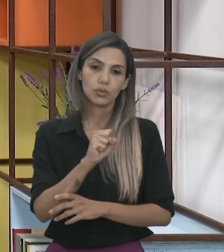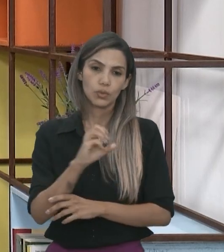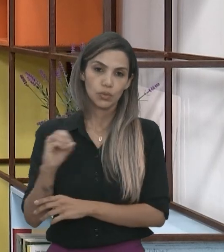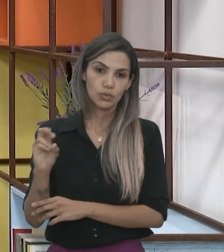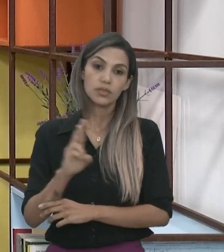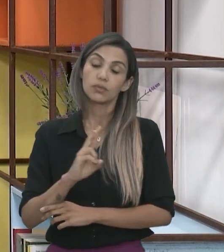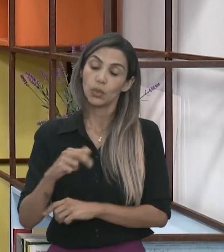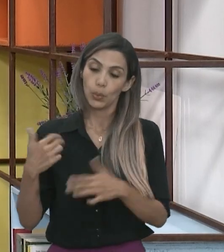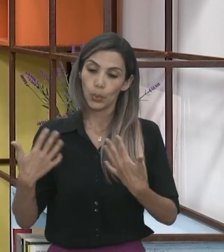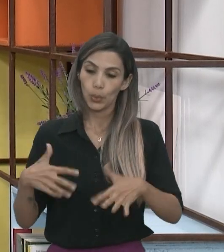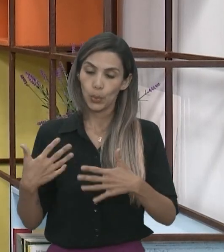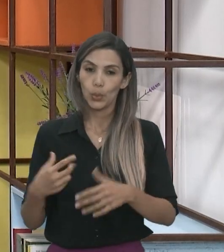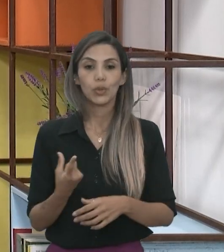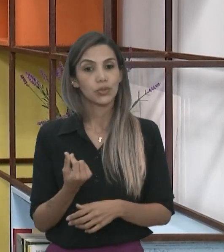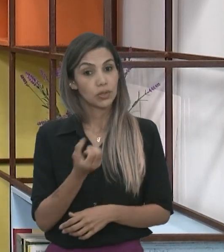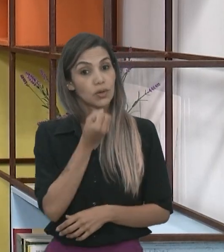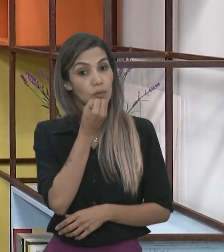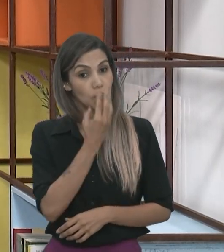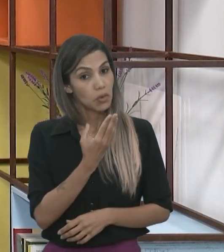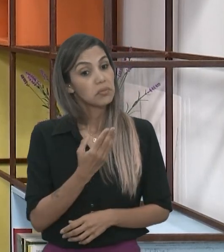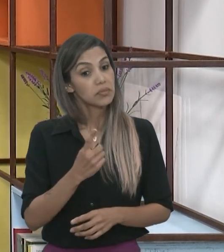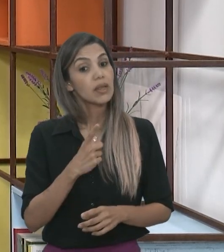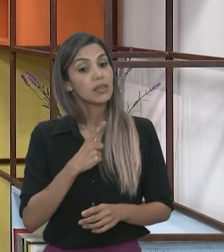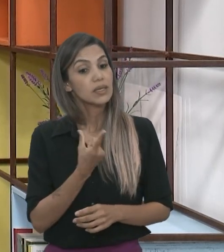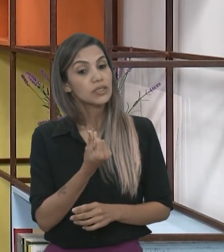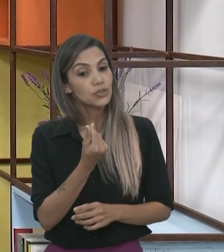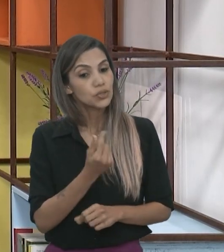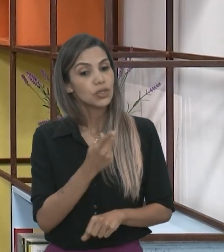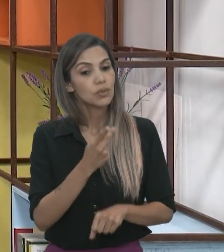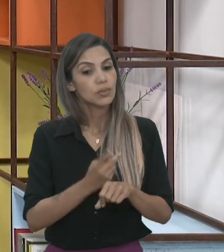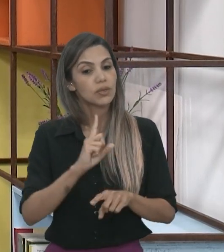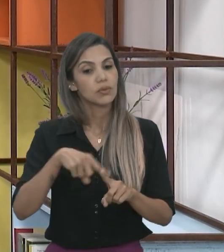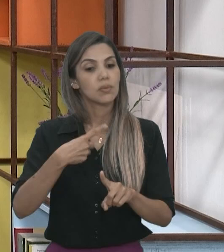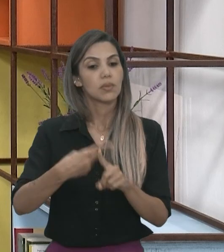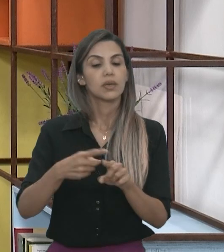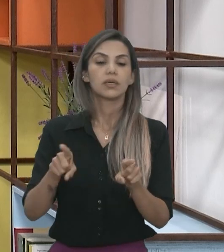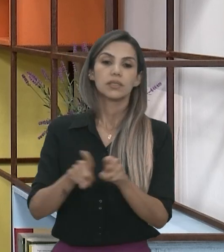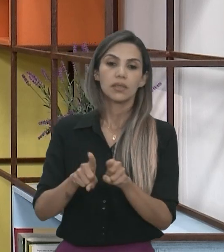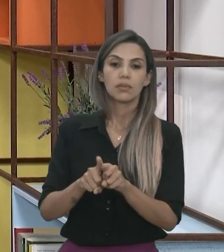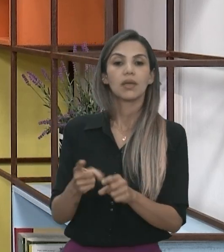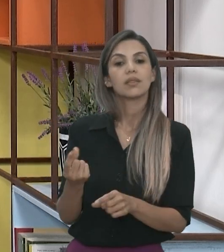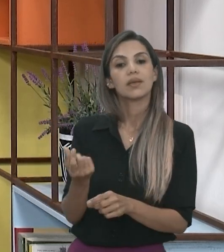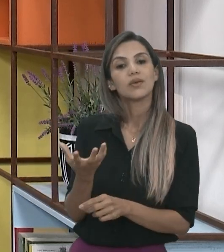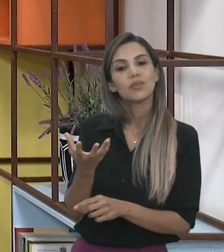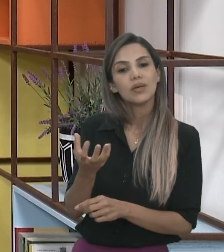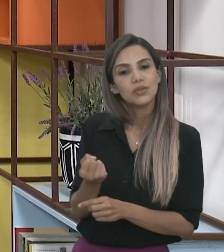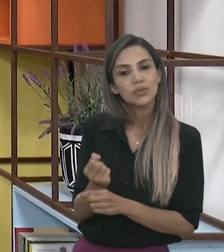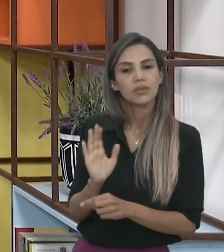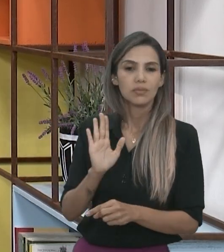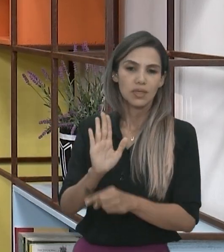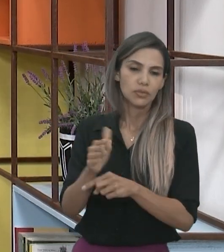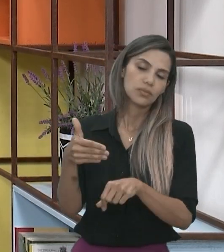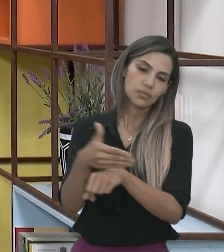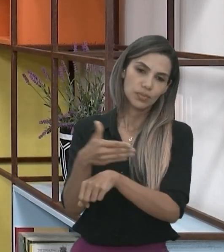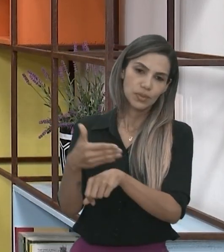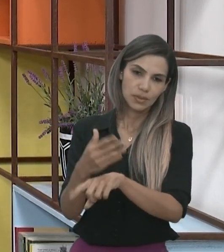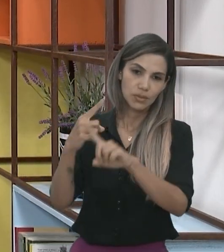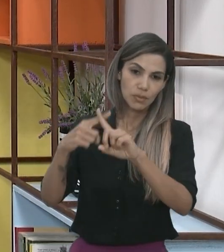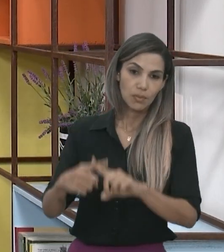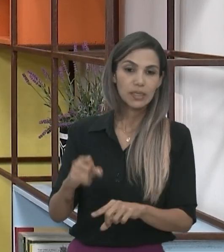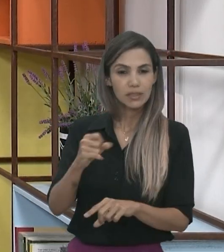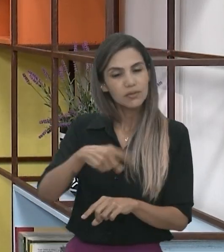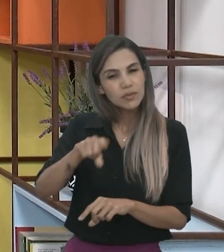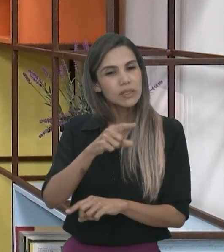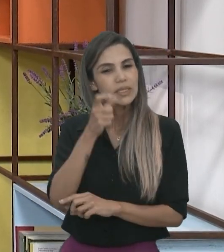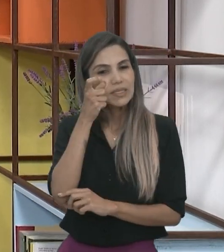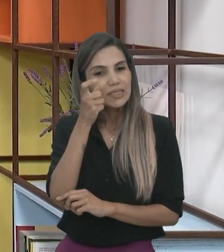é uma grana boa, né? E além da grana, pessoal, os finalistas vão ganhar também uma ajuda de custo para participar do evento. Então, se você tem